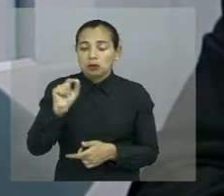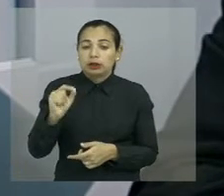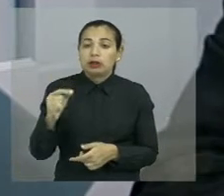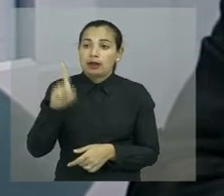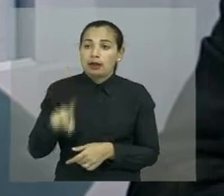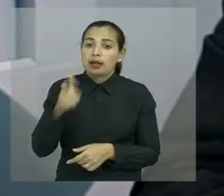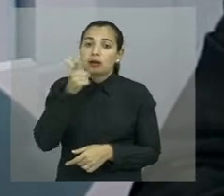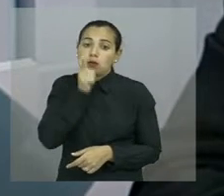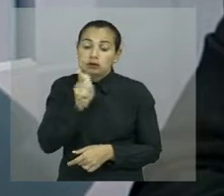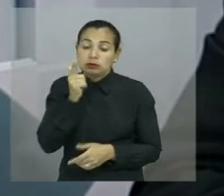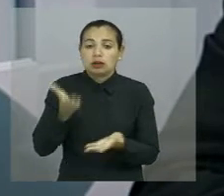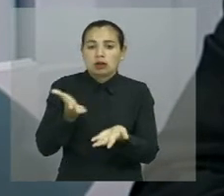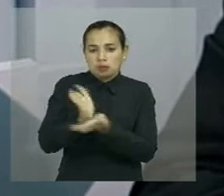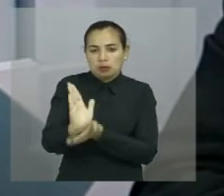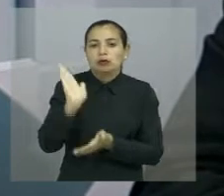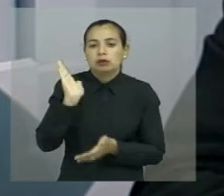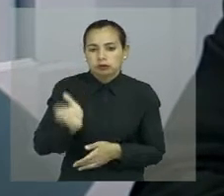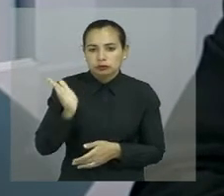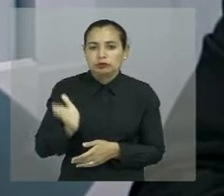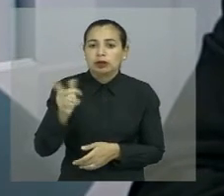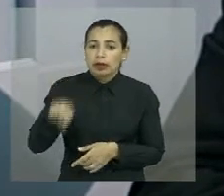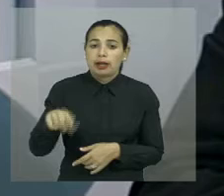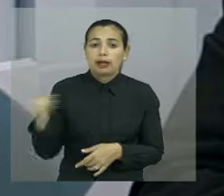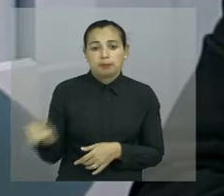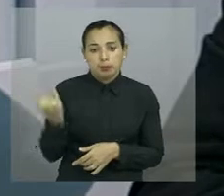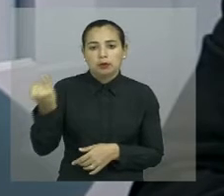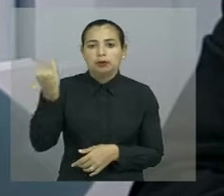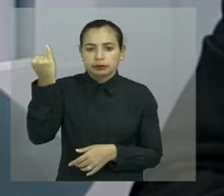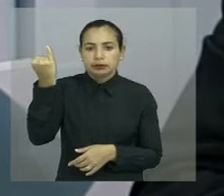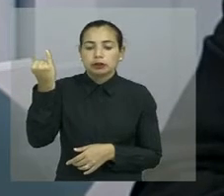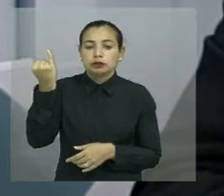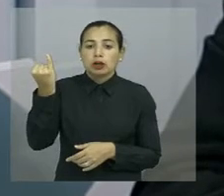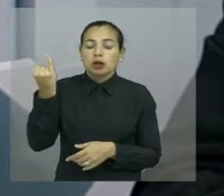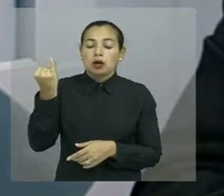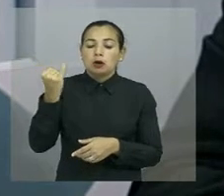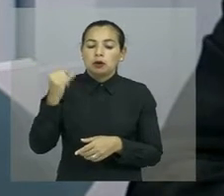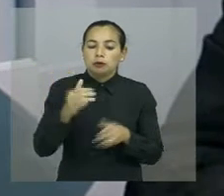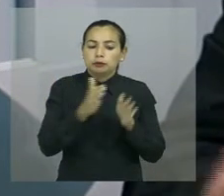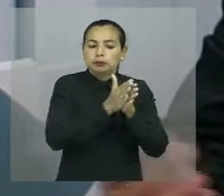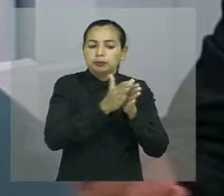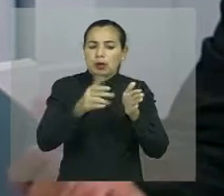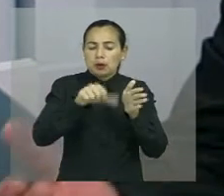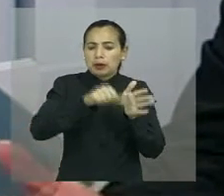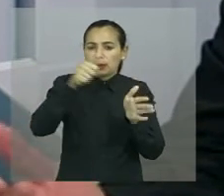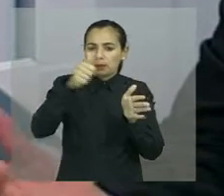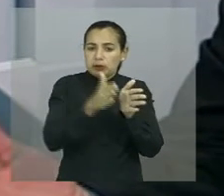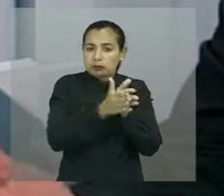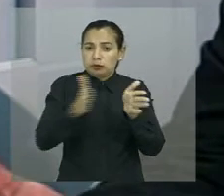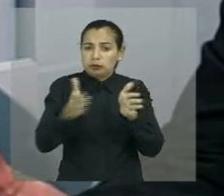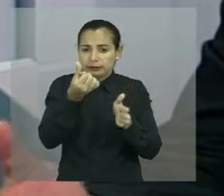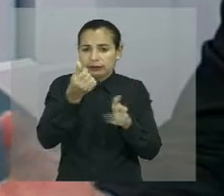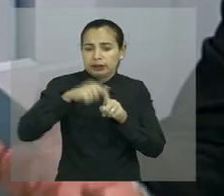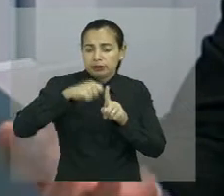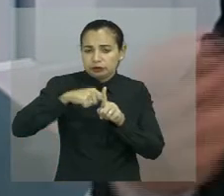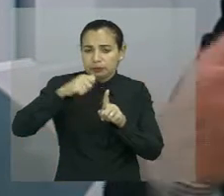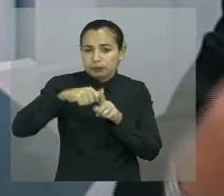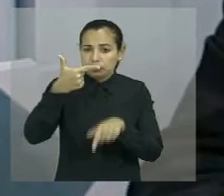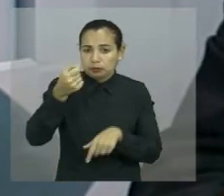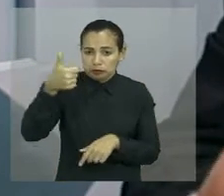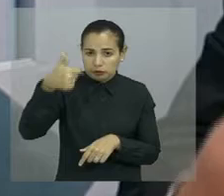no... dois, de maneira específica, foram aprovados no início desse semestre, um relacionado à questão